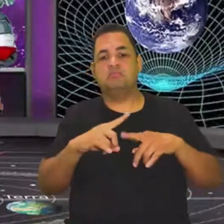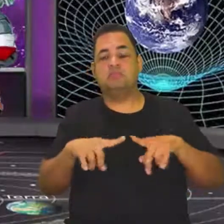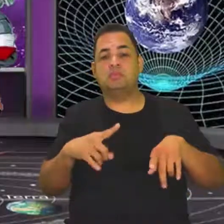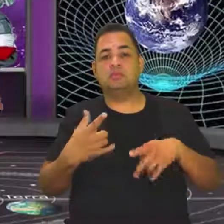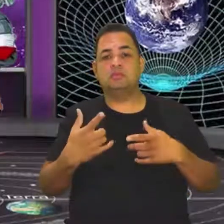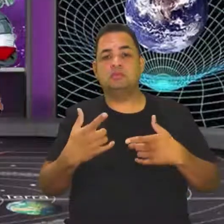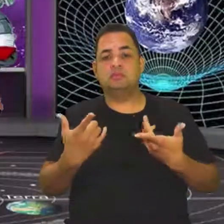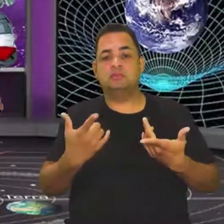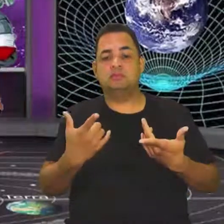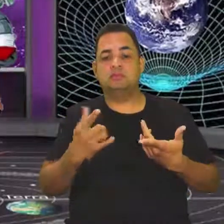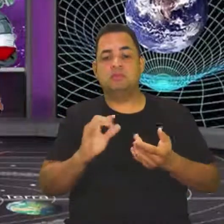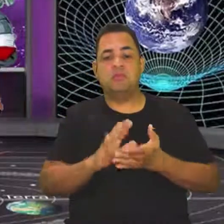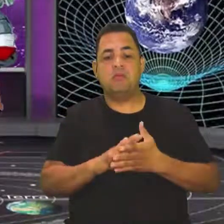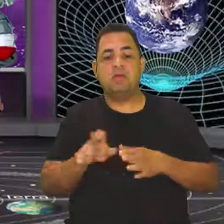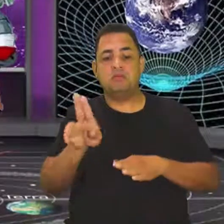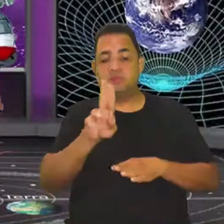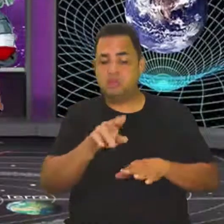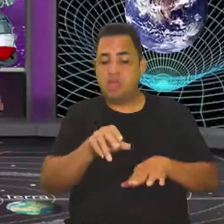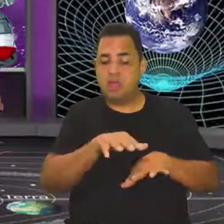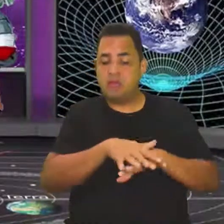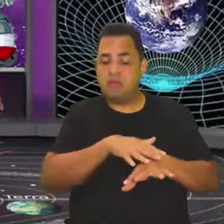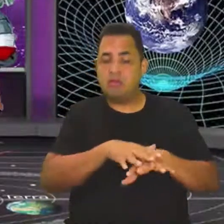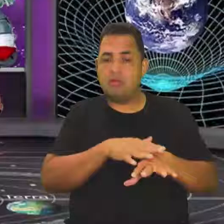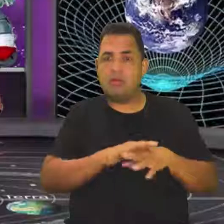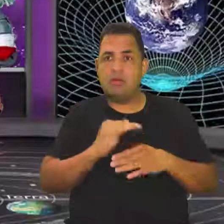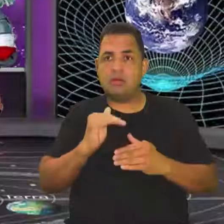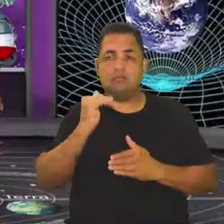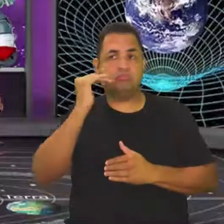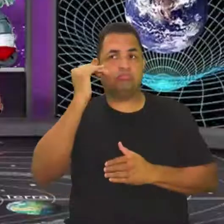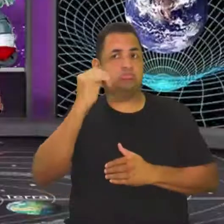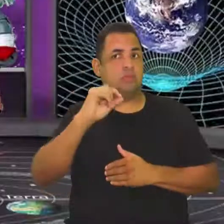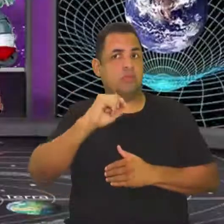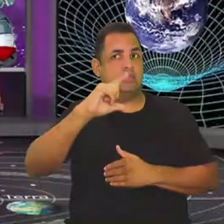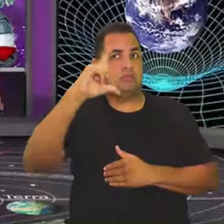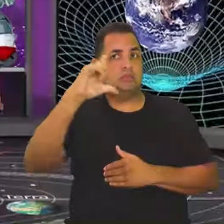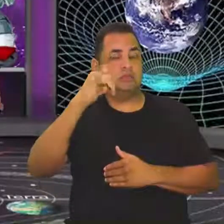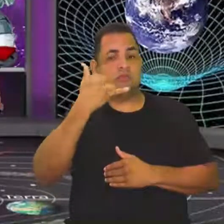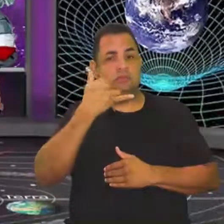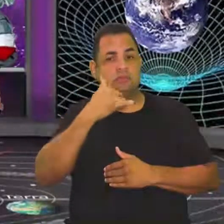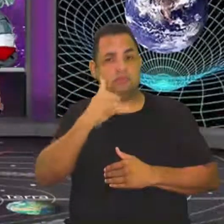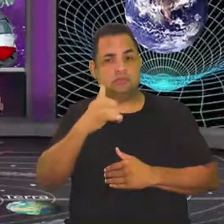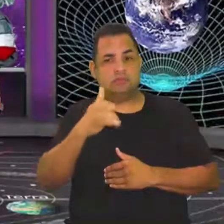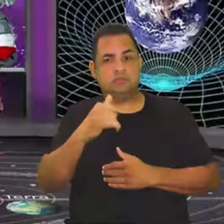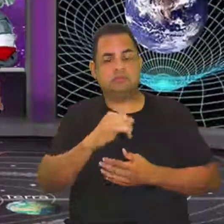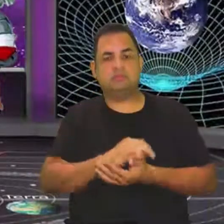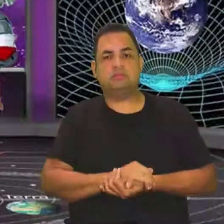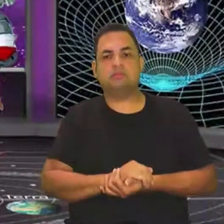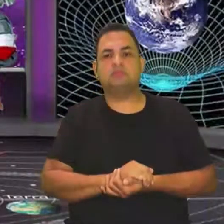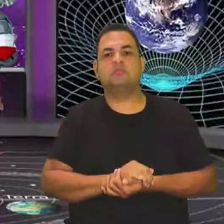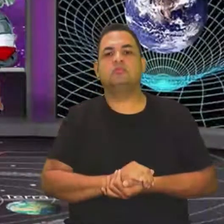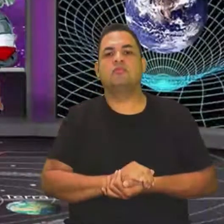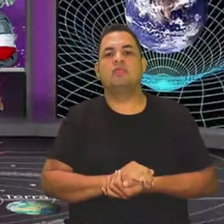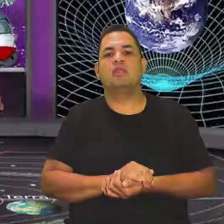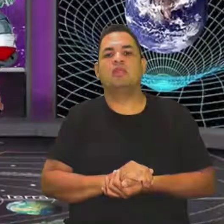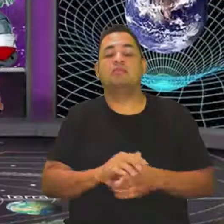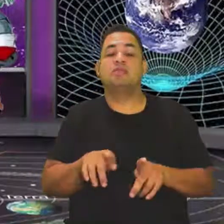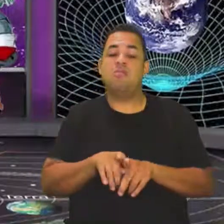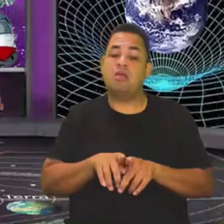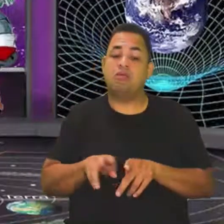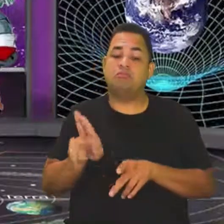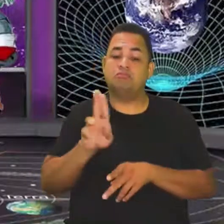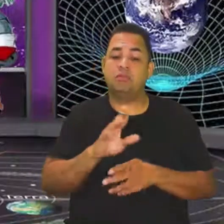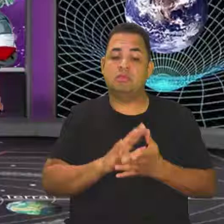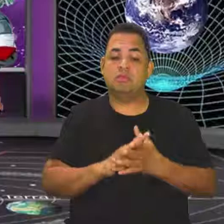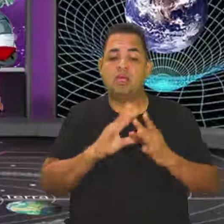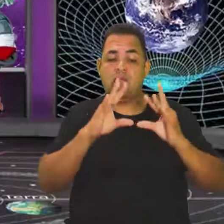um local de alta tensão. Essa luva não vai te proteger. Ou, por exemplo, trabalhar em lugar que está molhado,